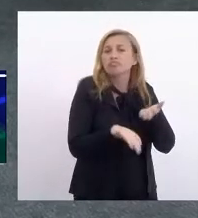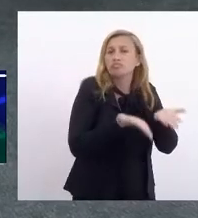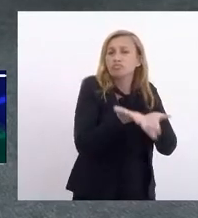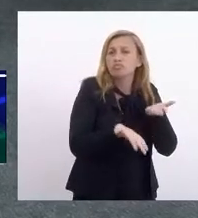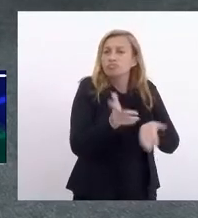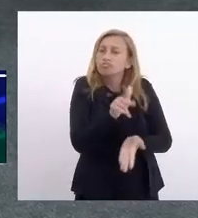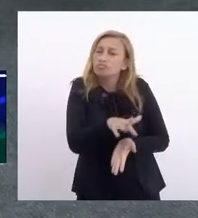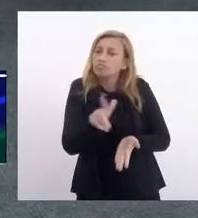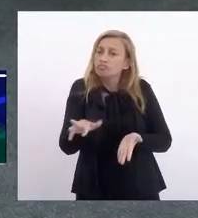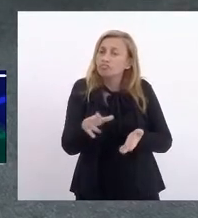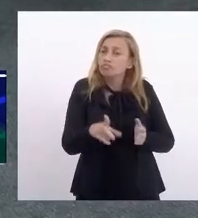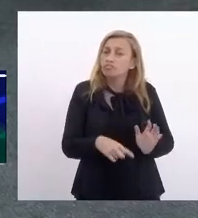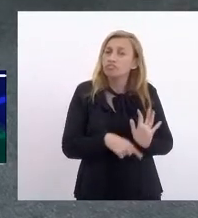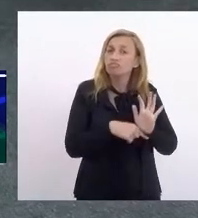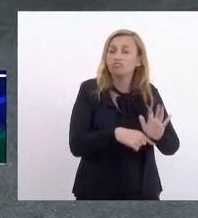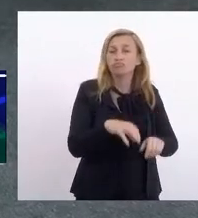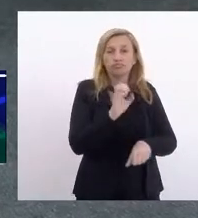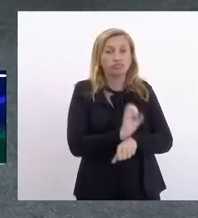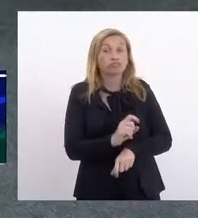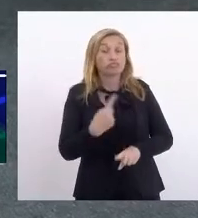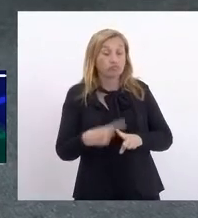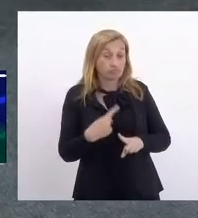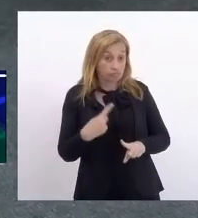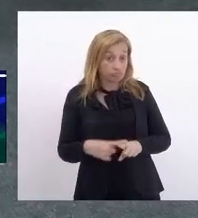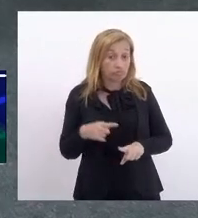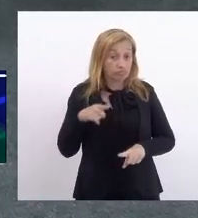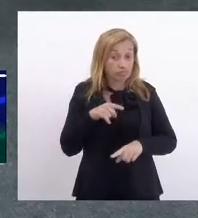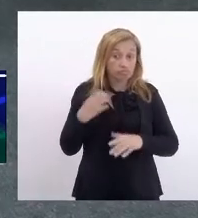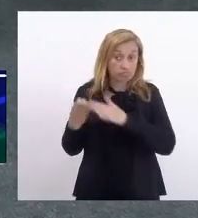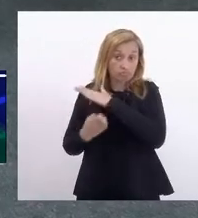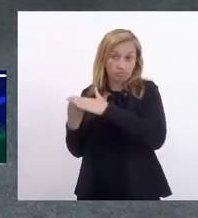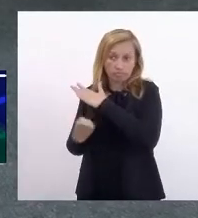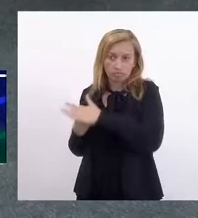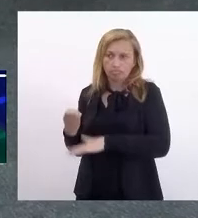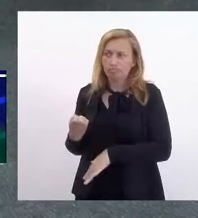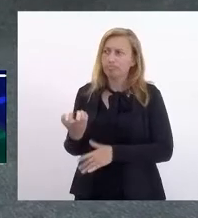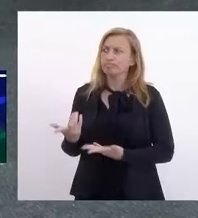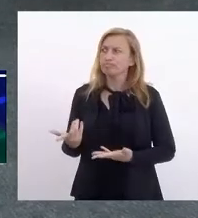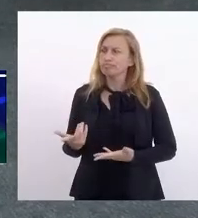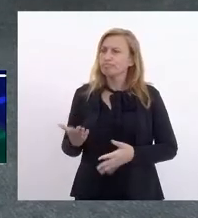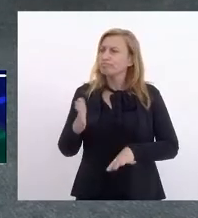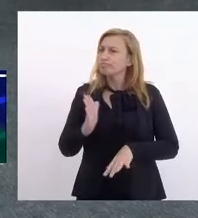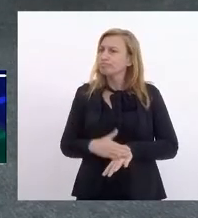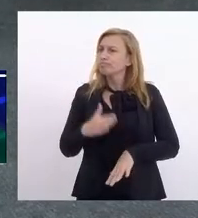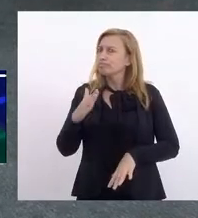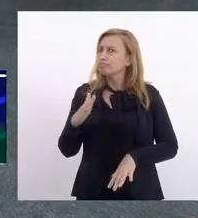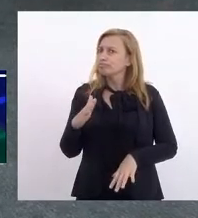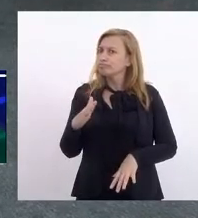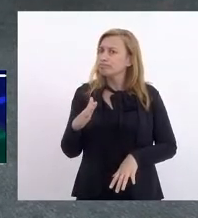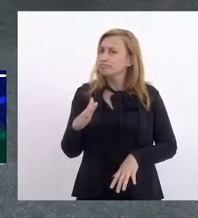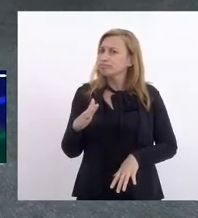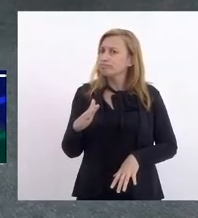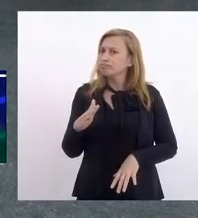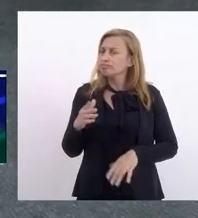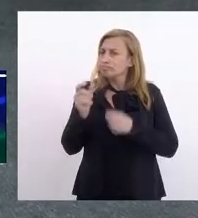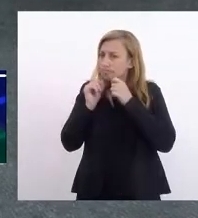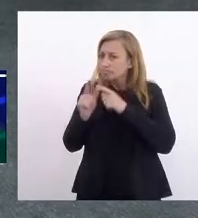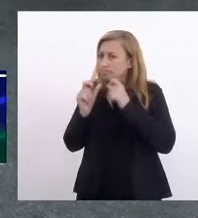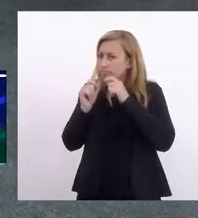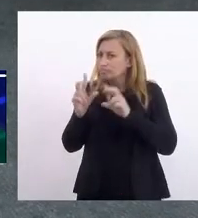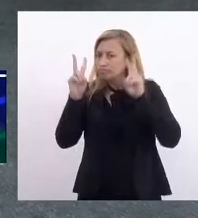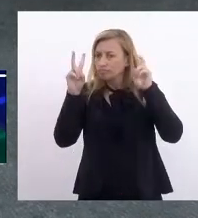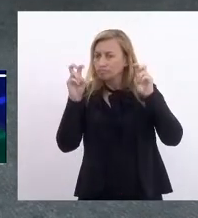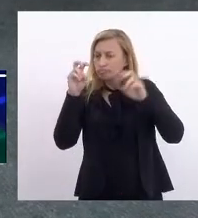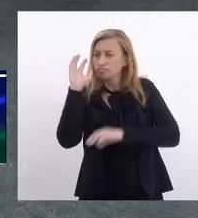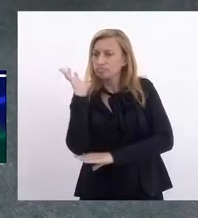diferenciado trouxe para o Estado, porque essa empresa é uma das empresas que mais é questionada na questão do